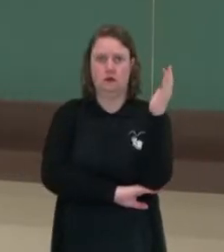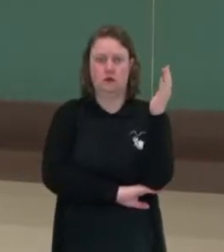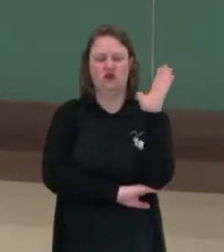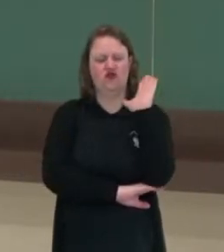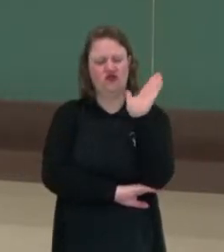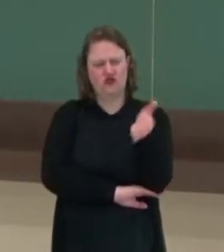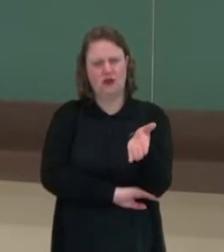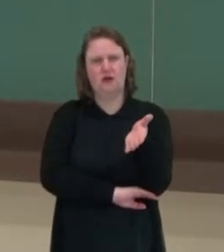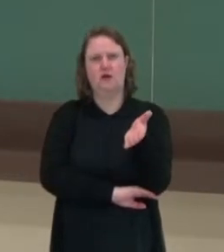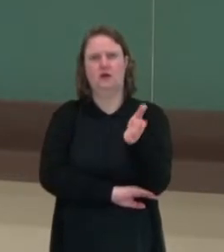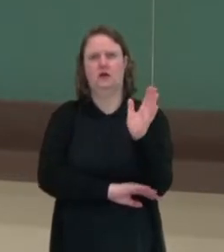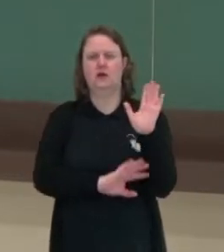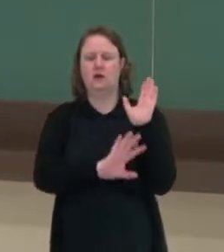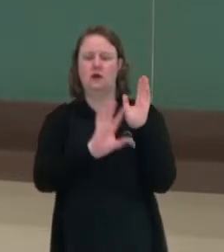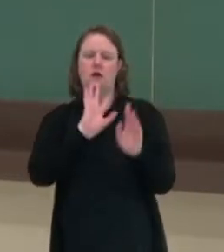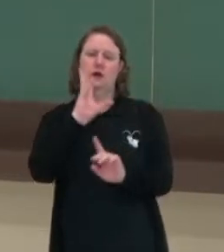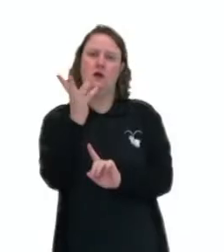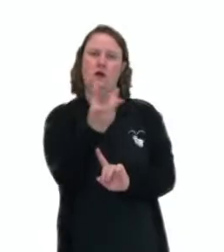né, por si só.